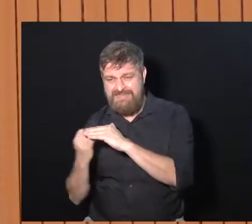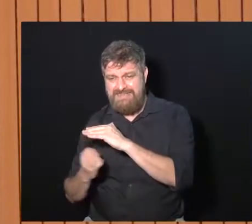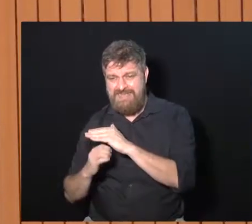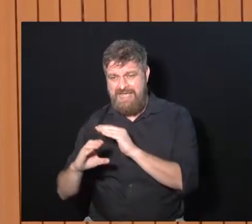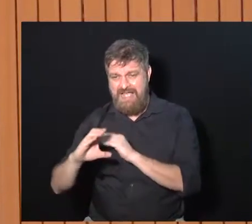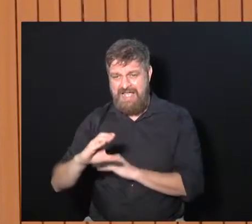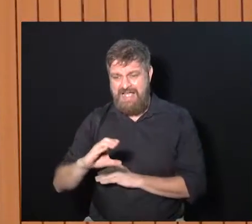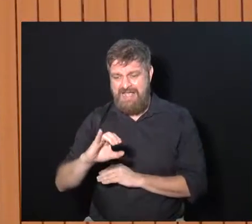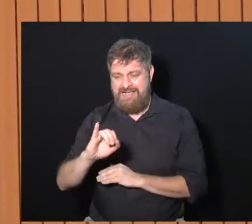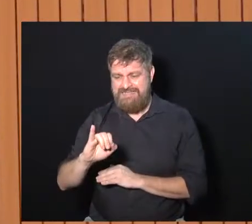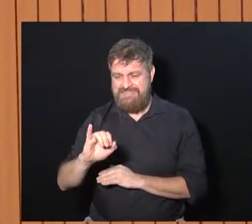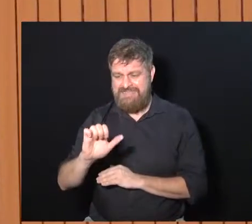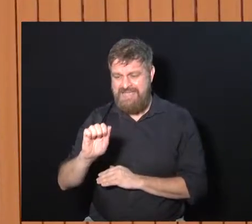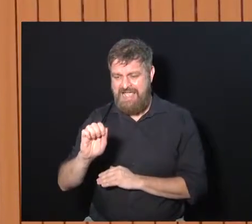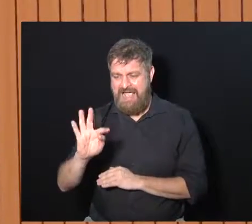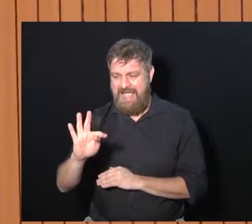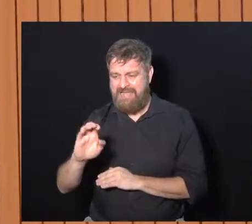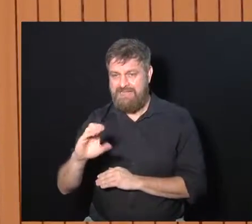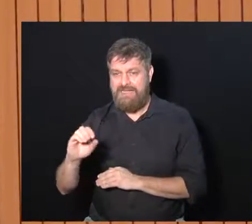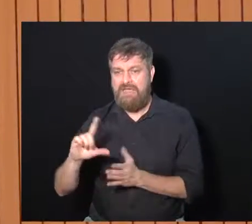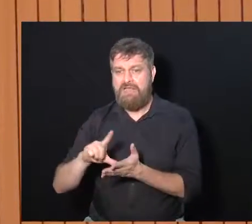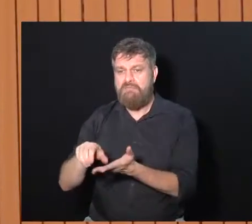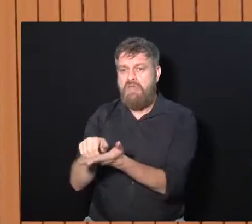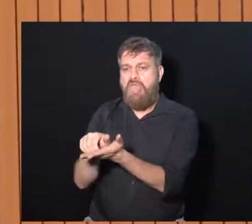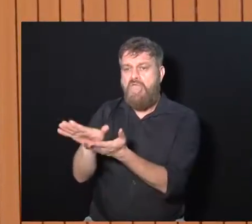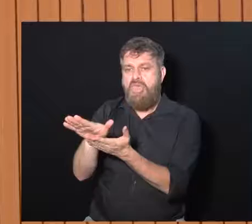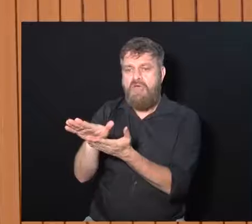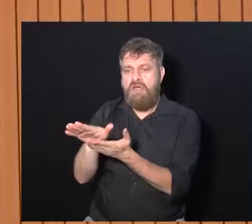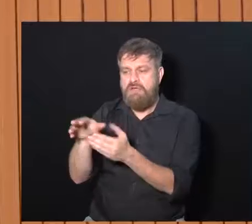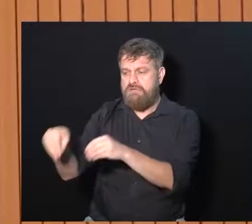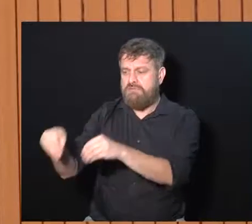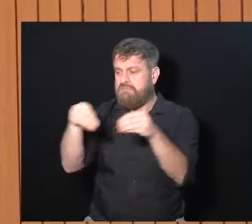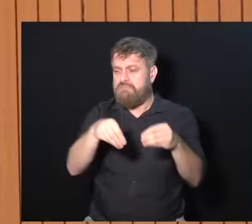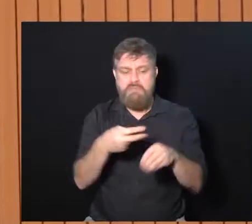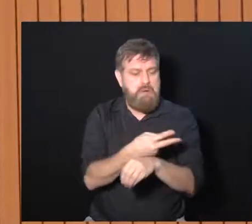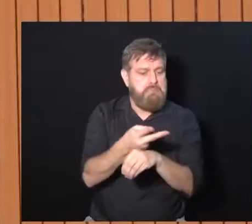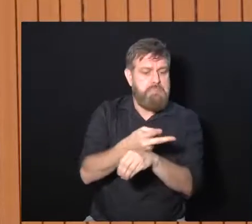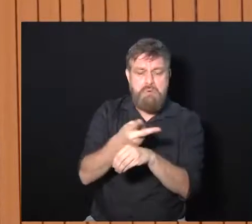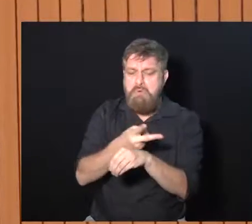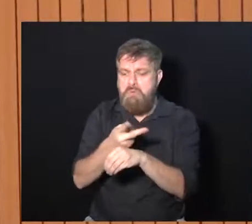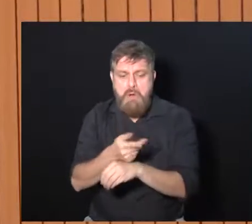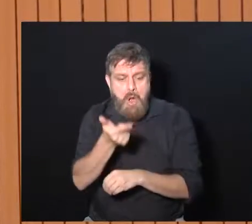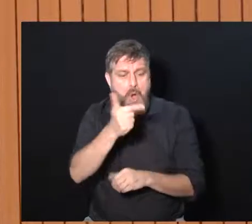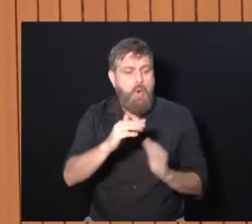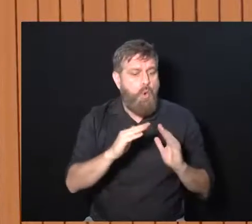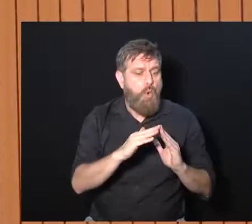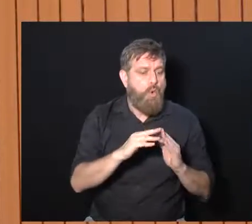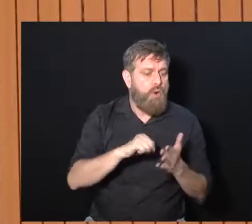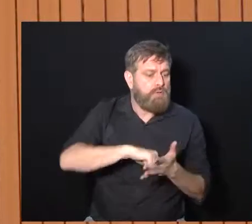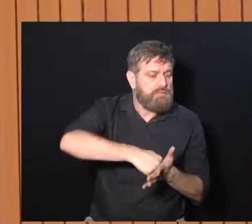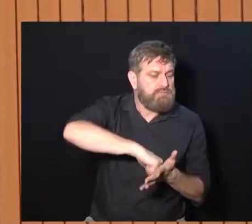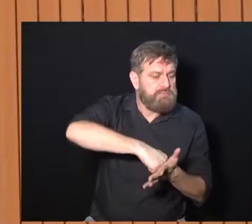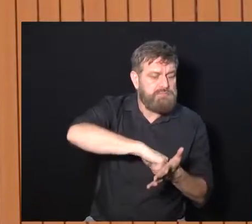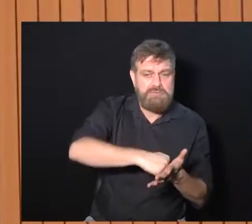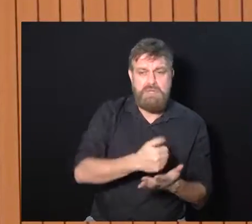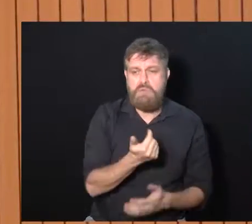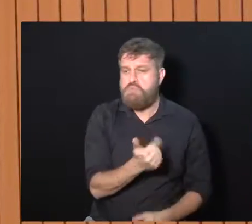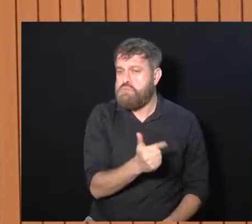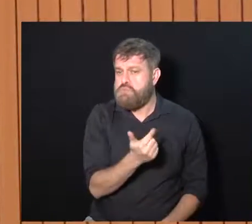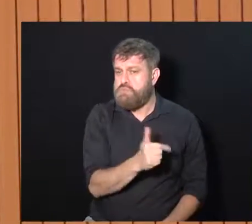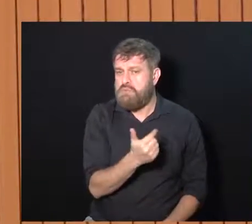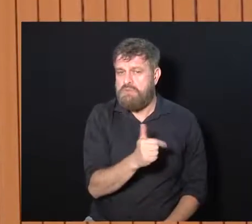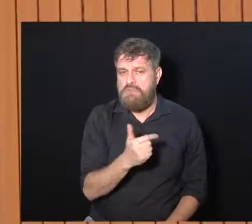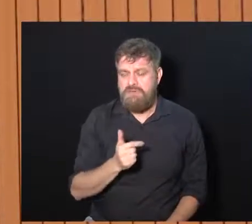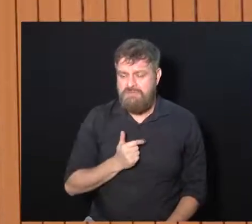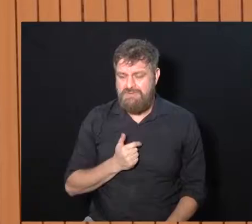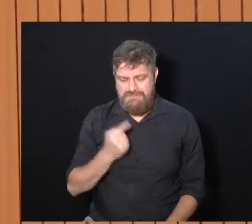né, e, de repente, foi despejada, né, e não houve assim o devido valor assim para